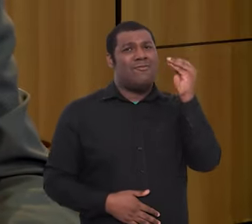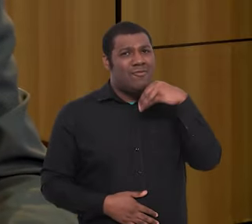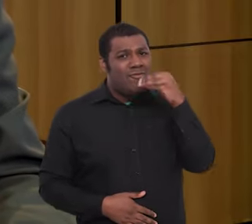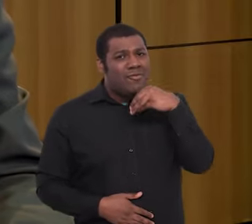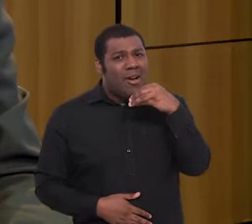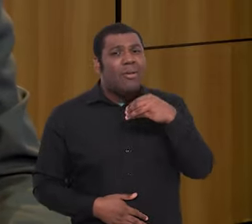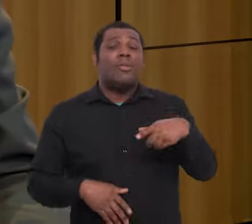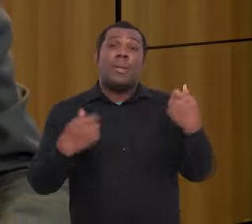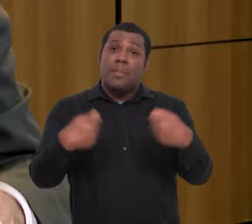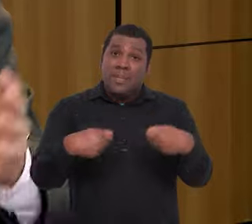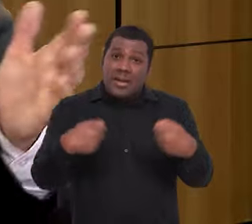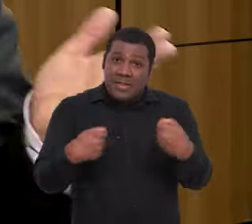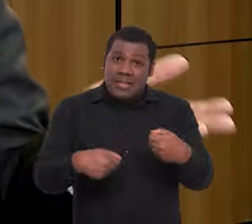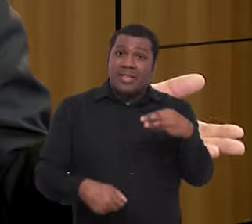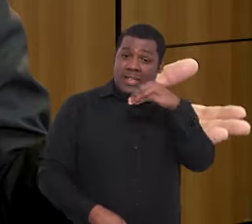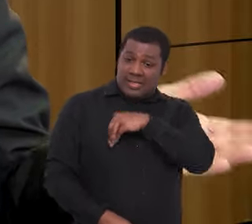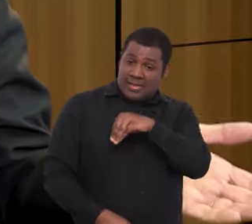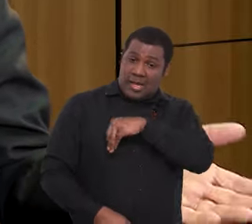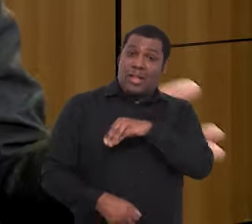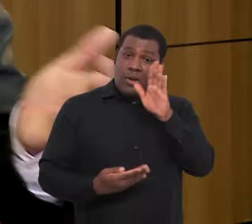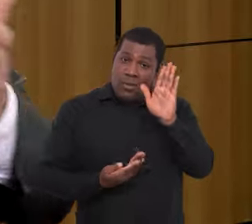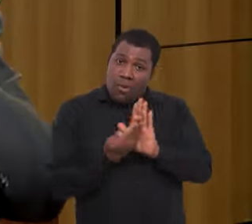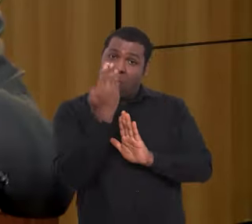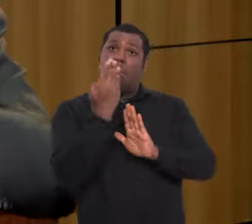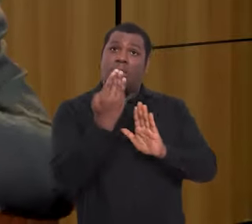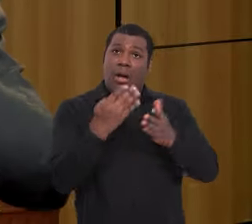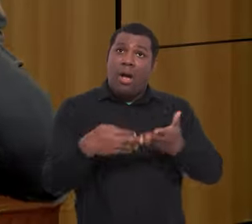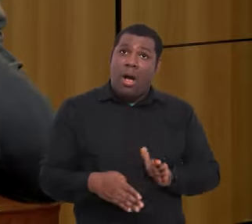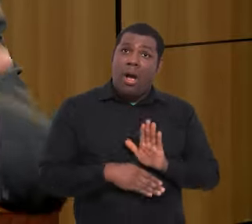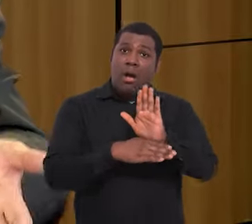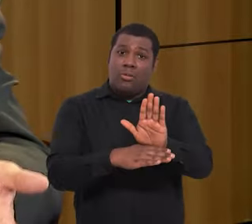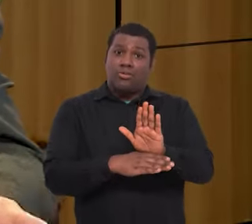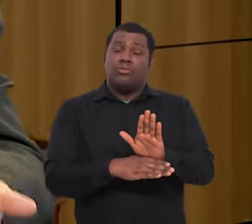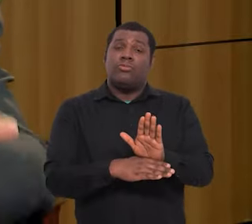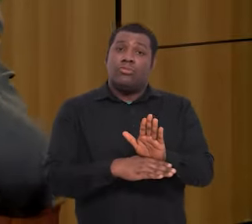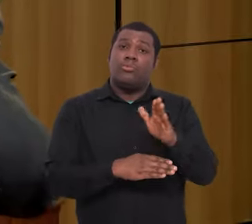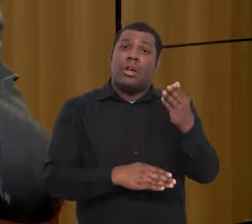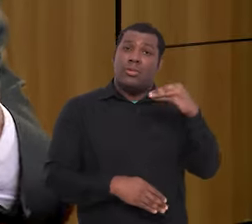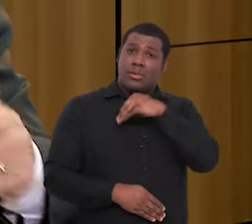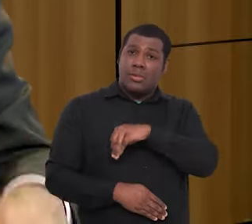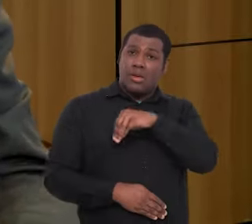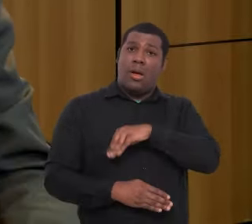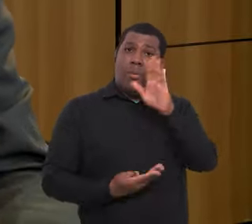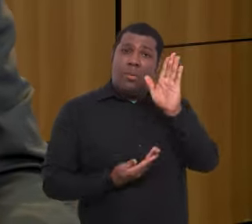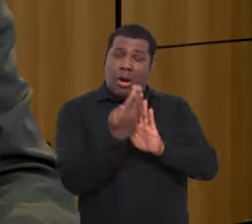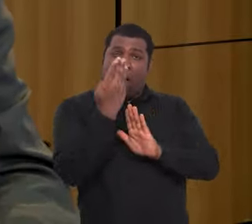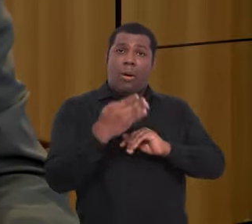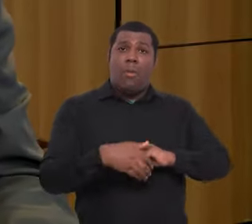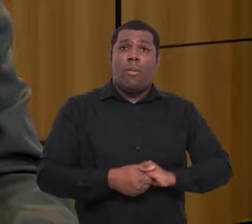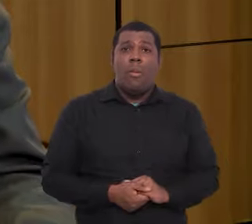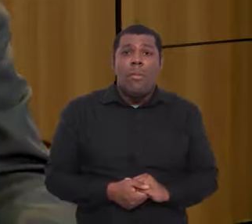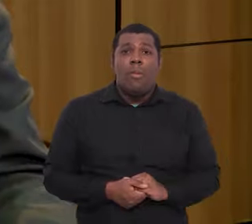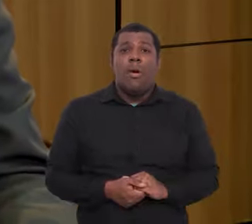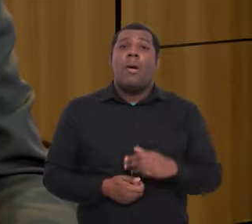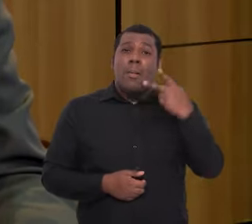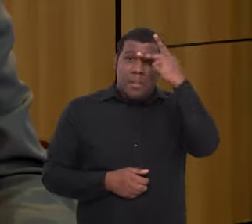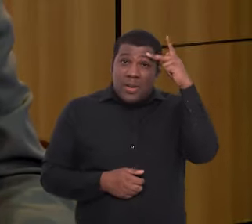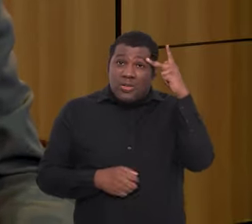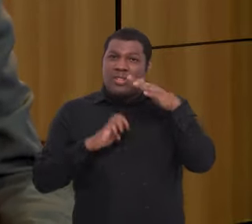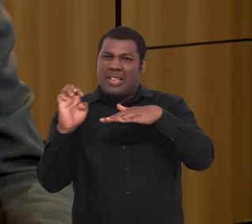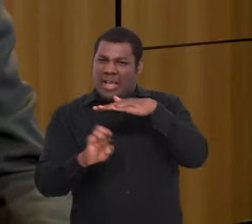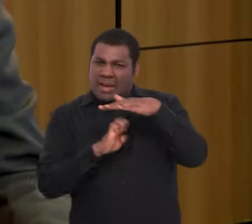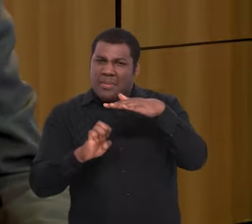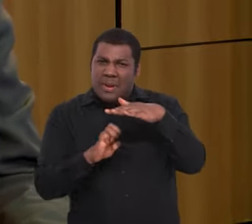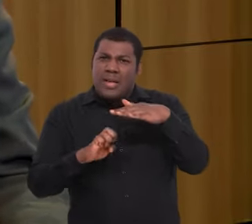Preciso né o salário mínimo dando farol aí ajudando a quec de baixo para cima mas chama atenção dos